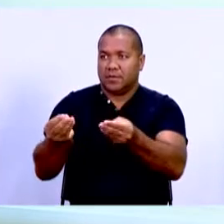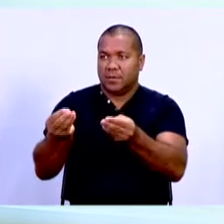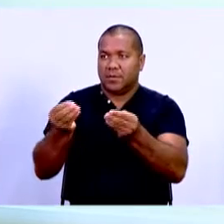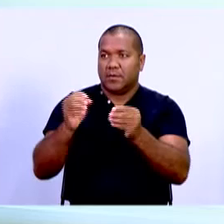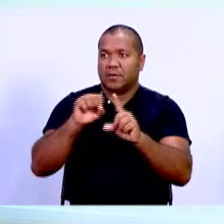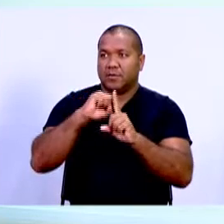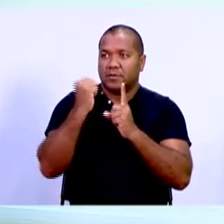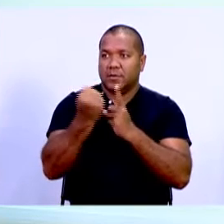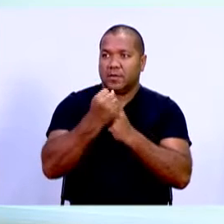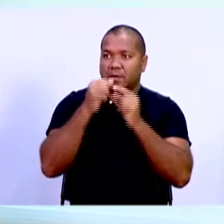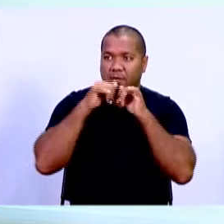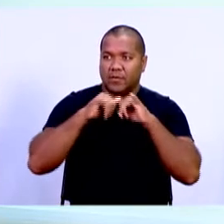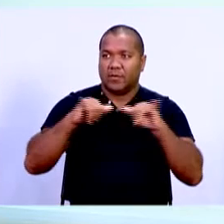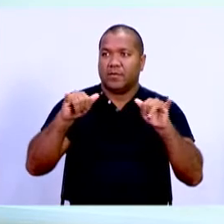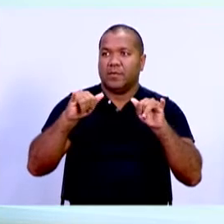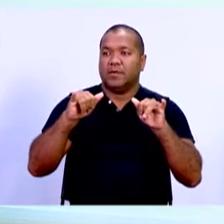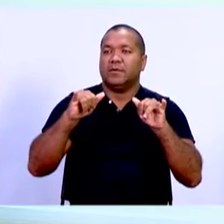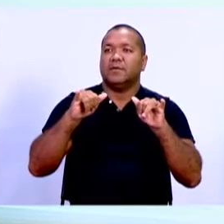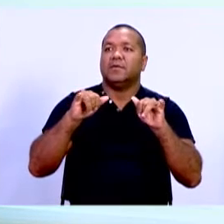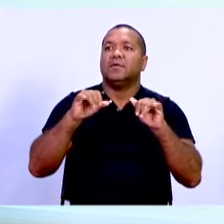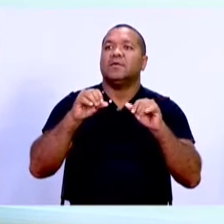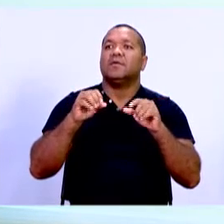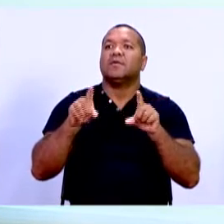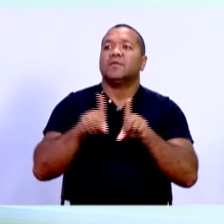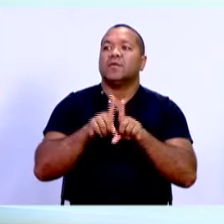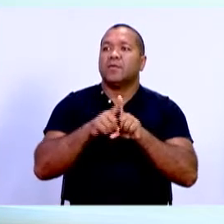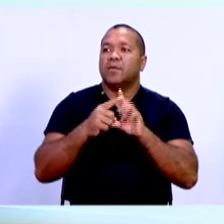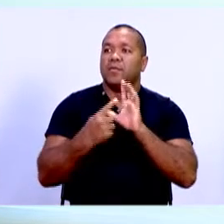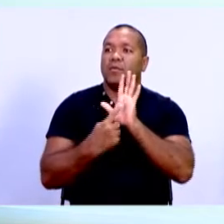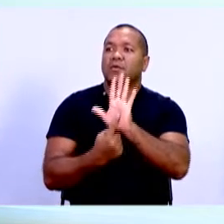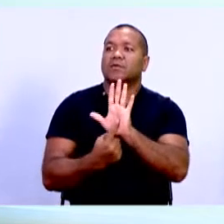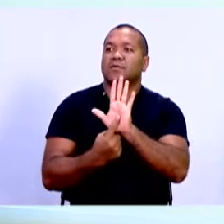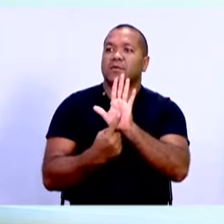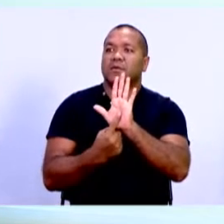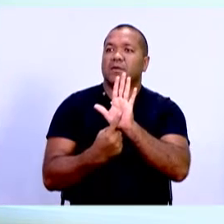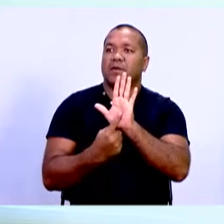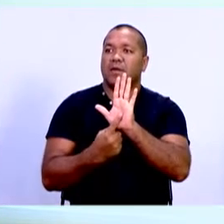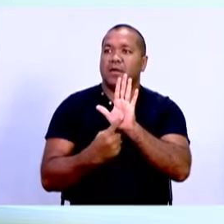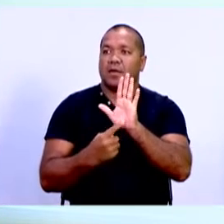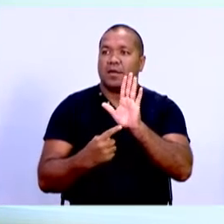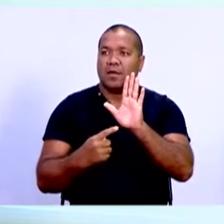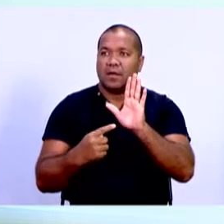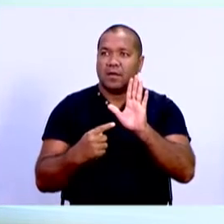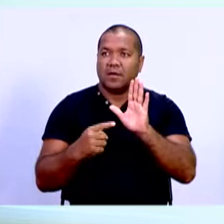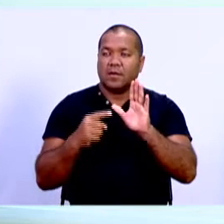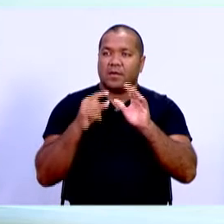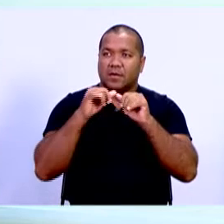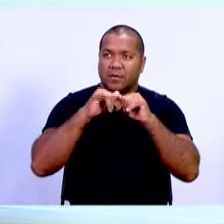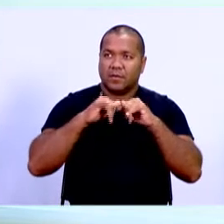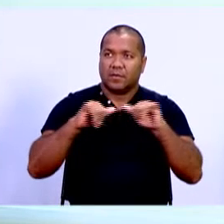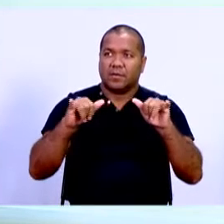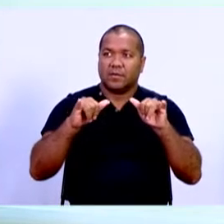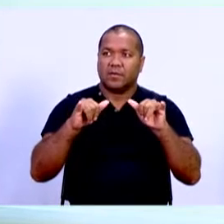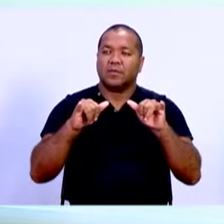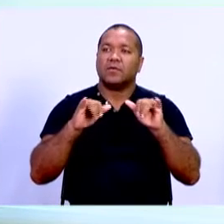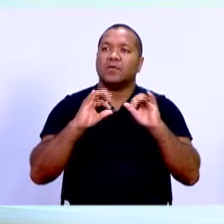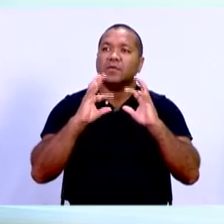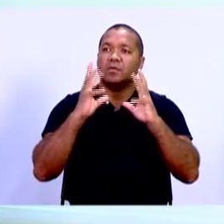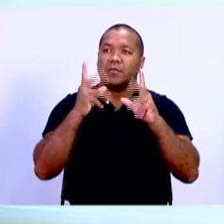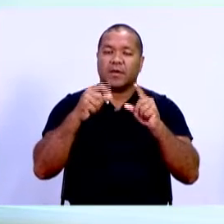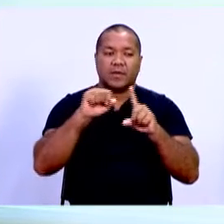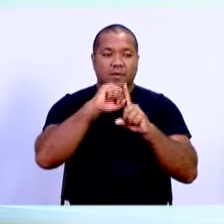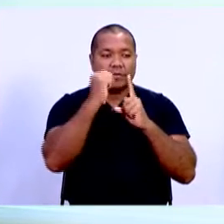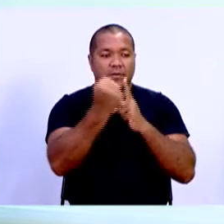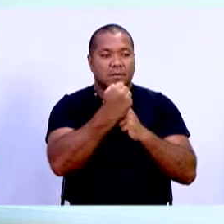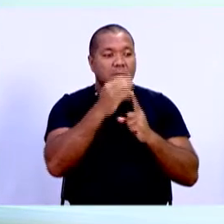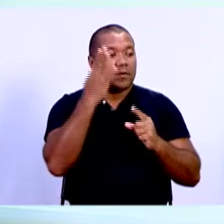da instituição e, com isso, gerar transparência nas informações que a instituição contém, para que a